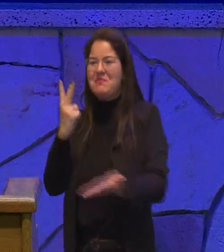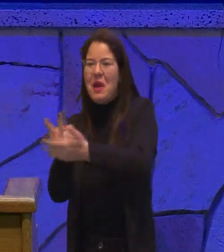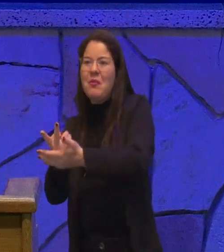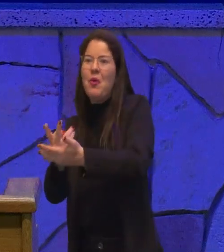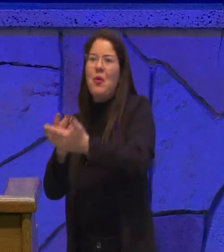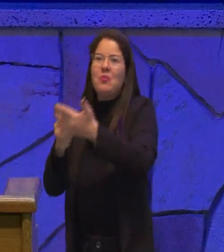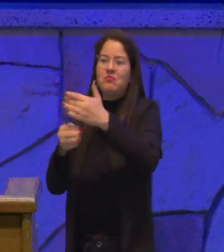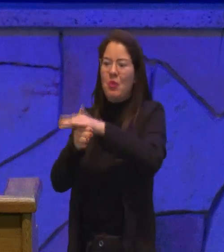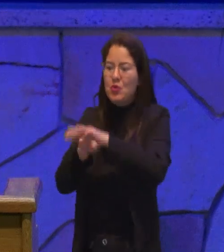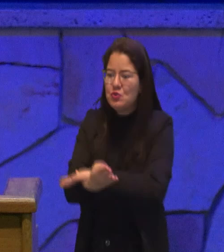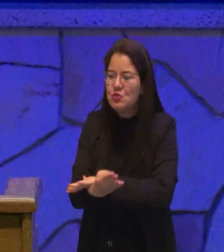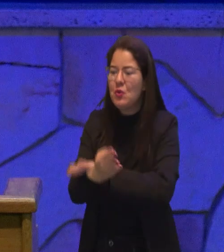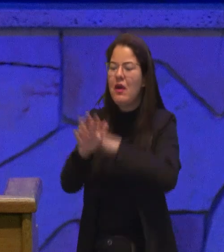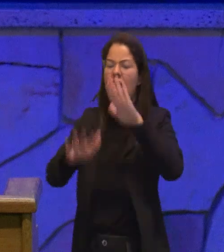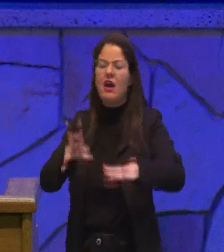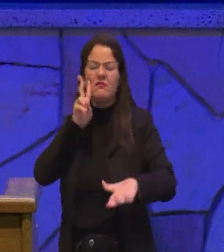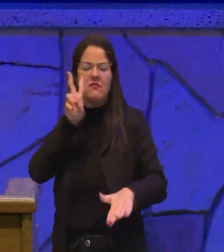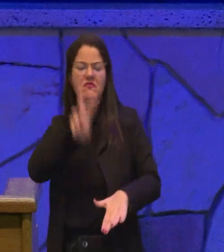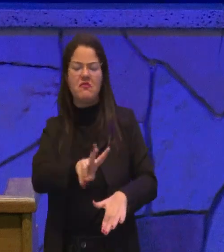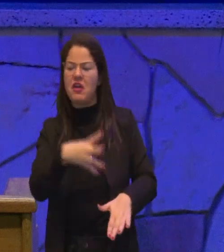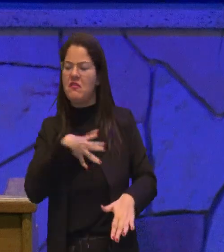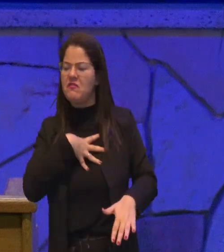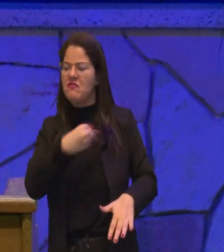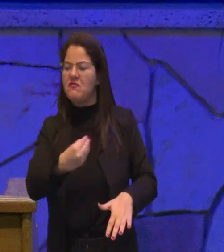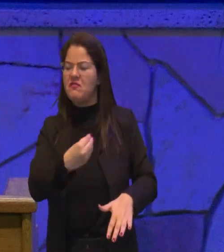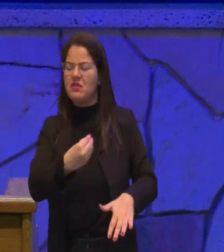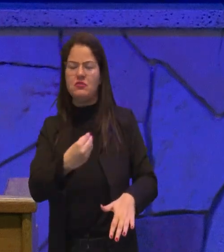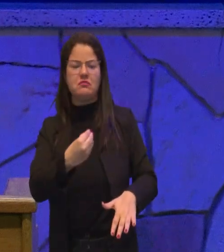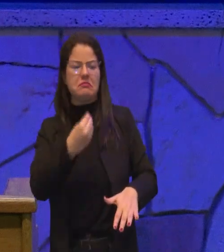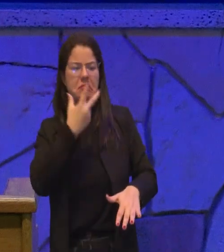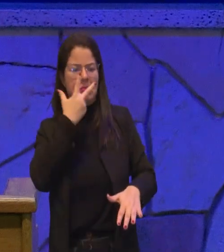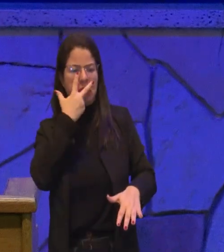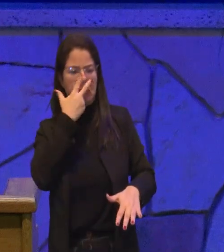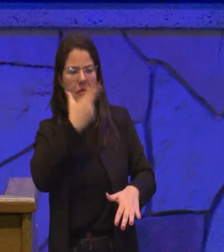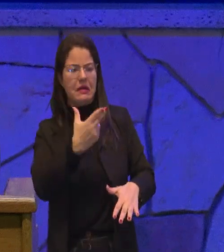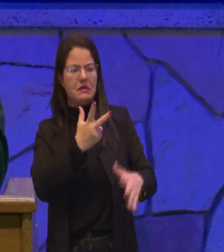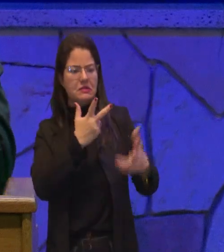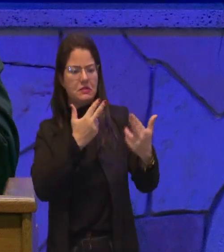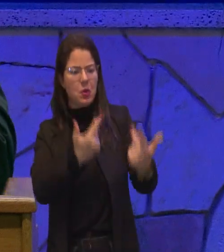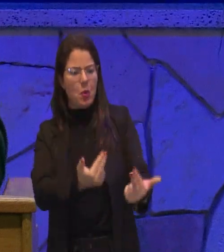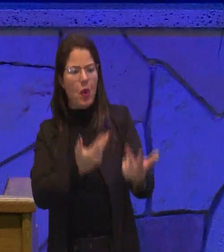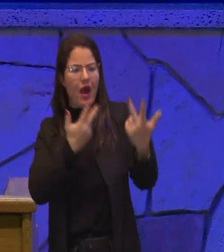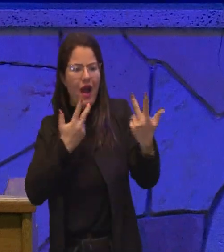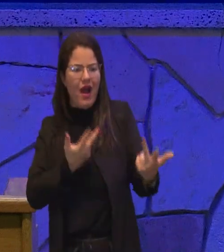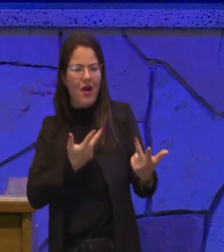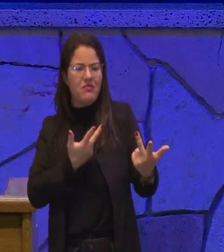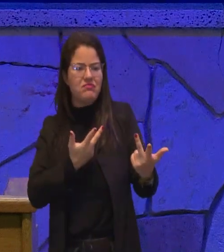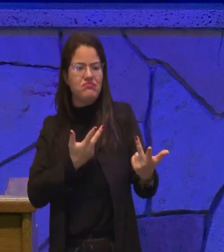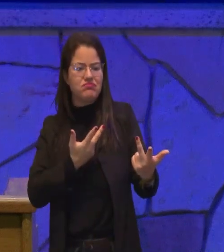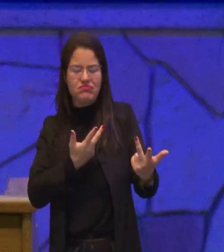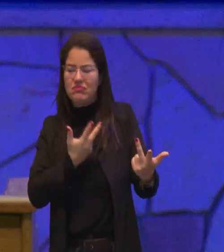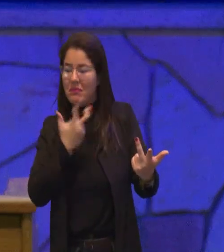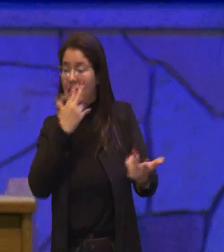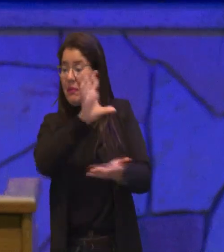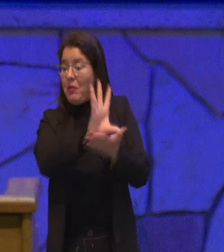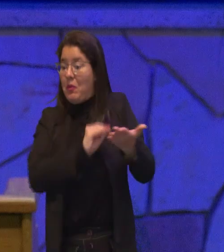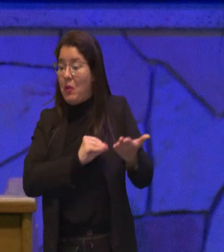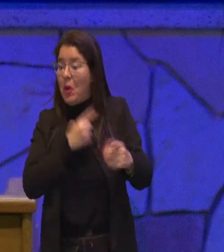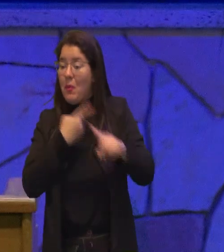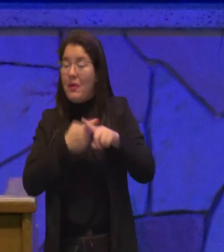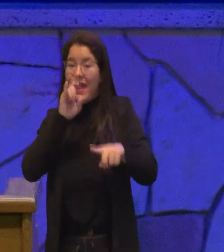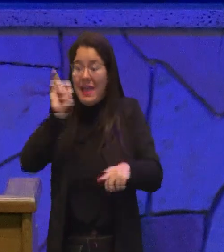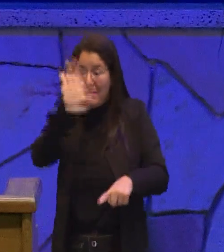vezes nós olhamos para os filhos e nós nos vemos nele, tal forte é essa questão da